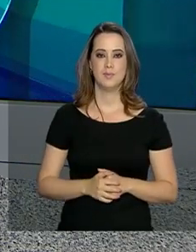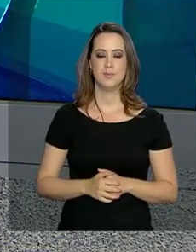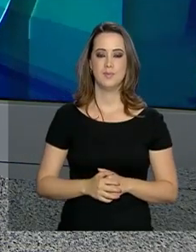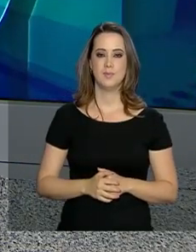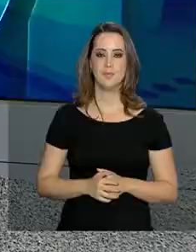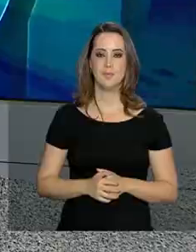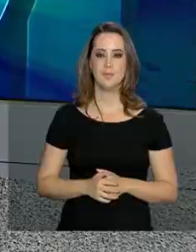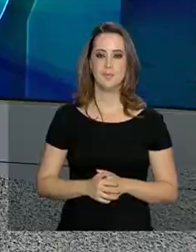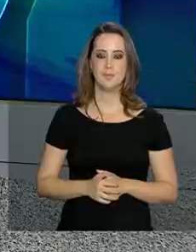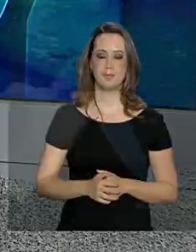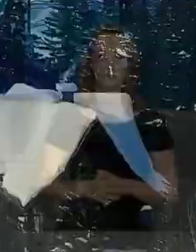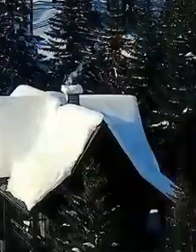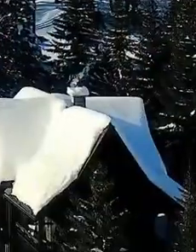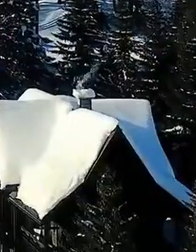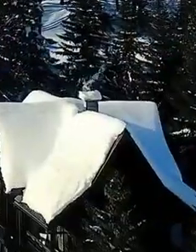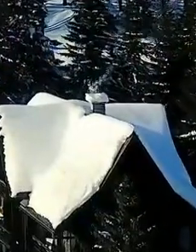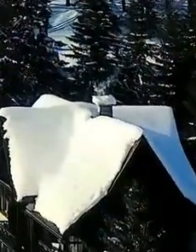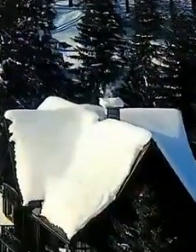Governo Federal.